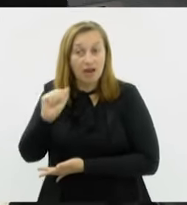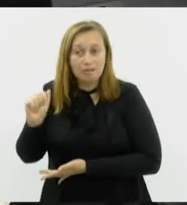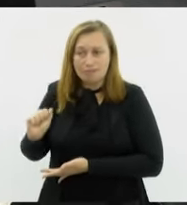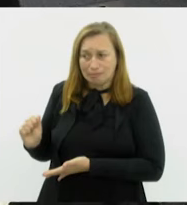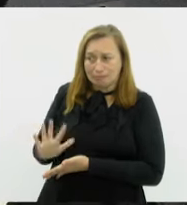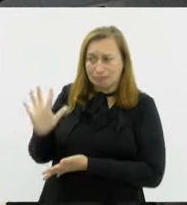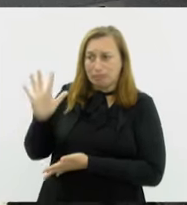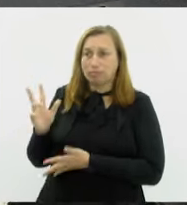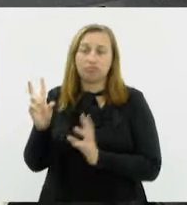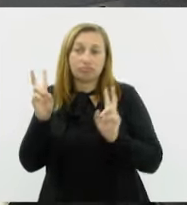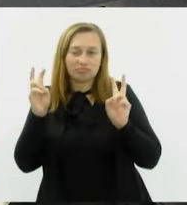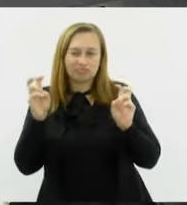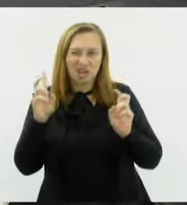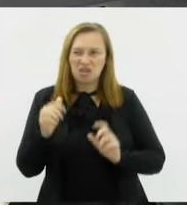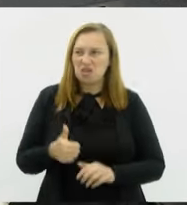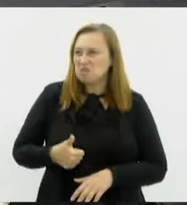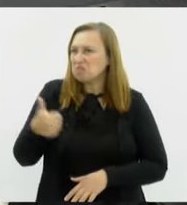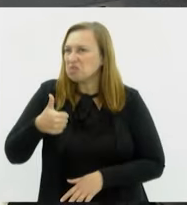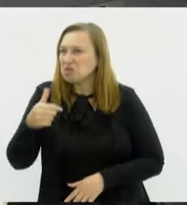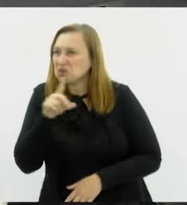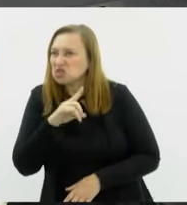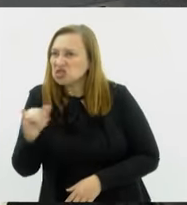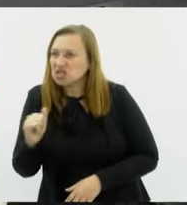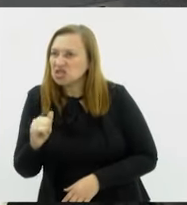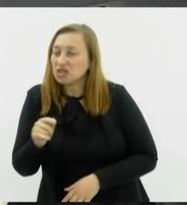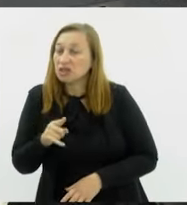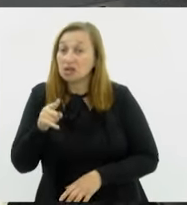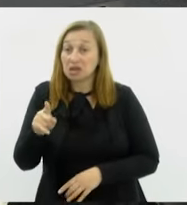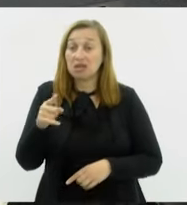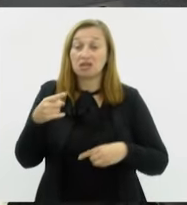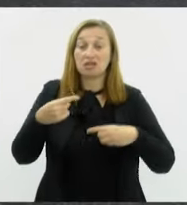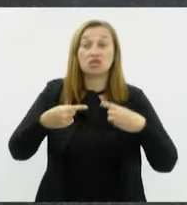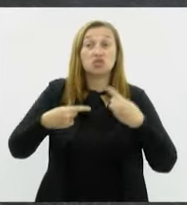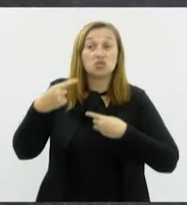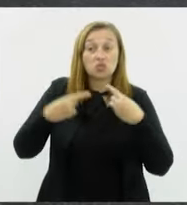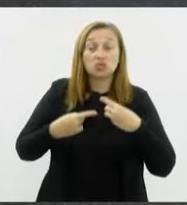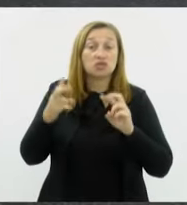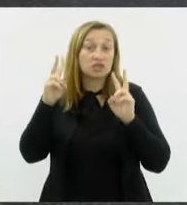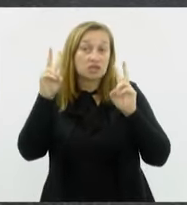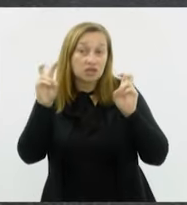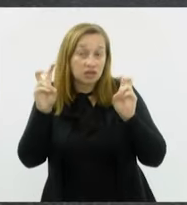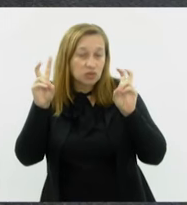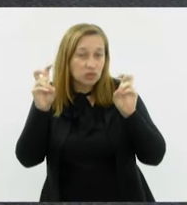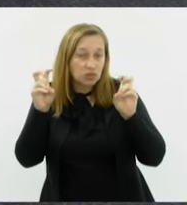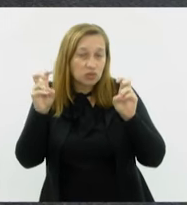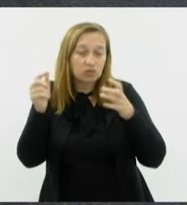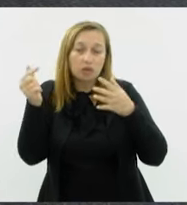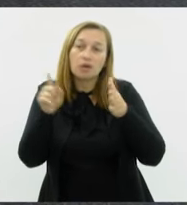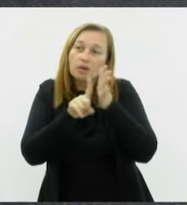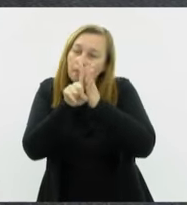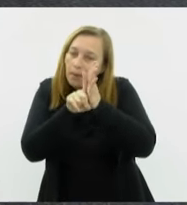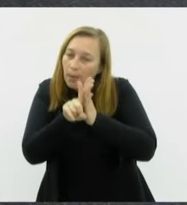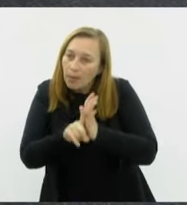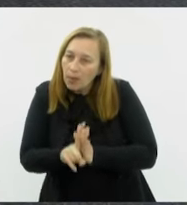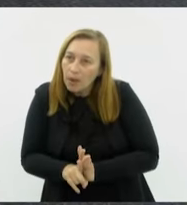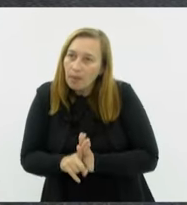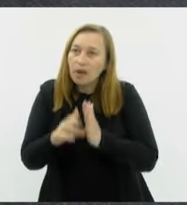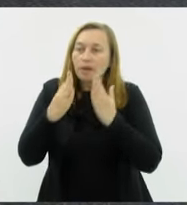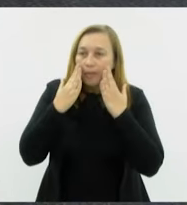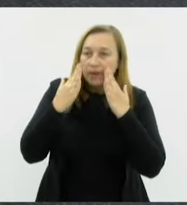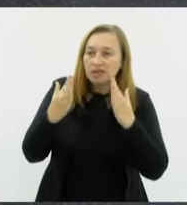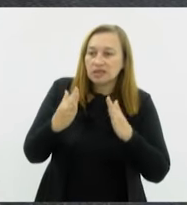Luiz Paulo, não é a primeira vez que ele faz exatamente alguma análise ou apresenta